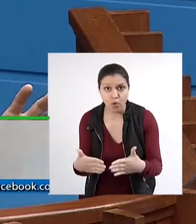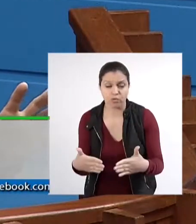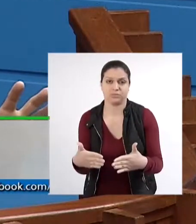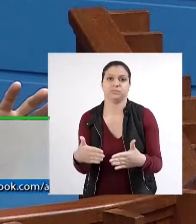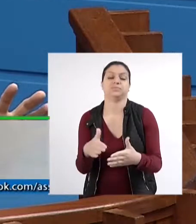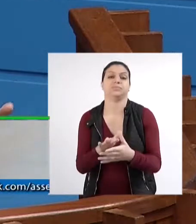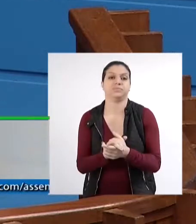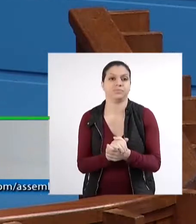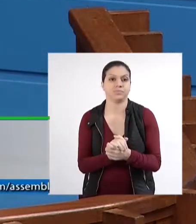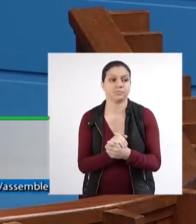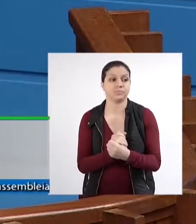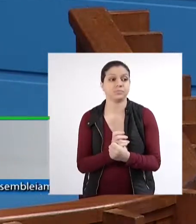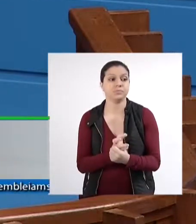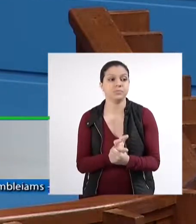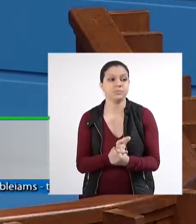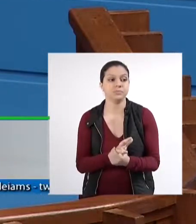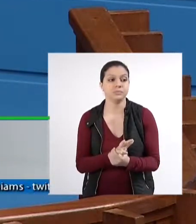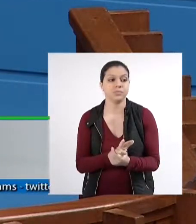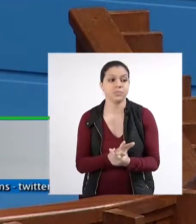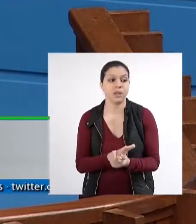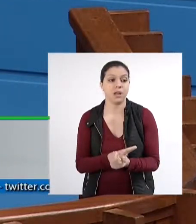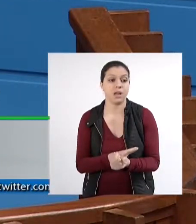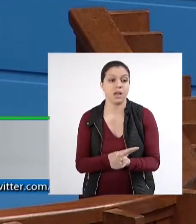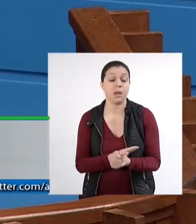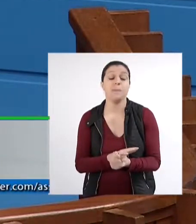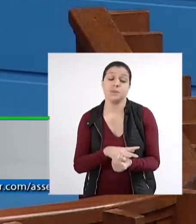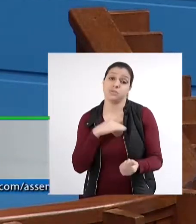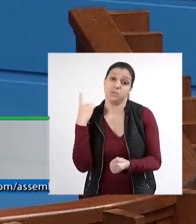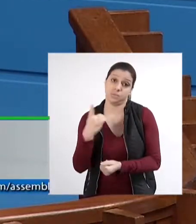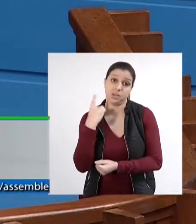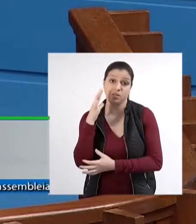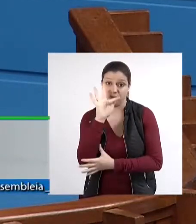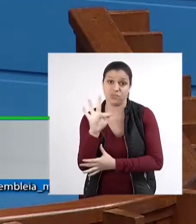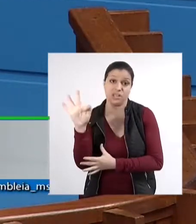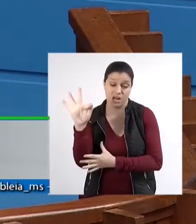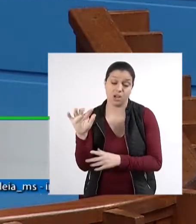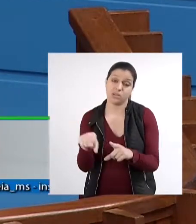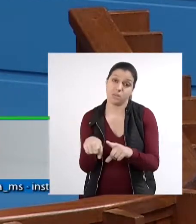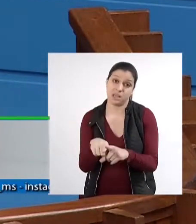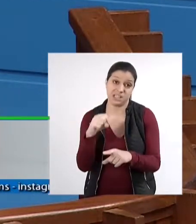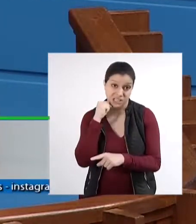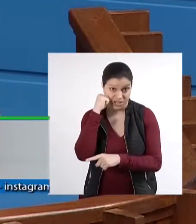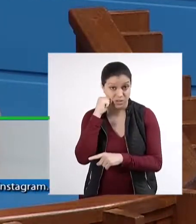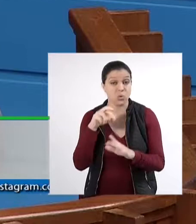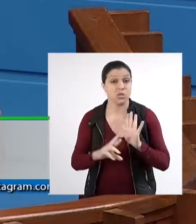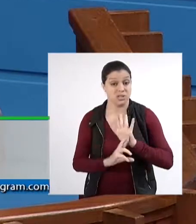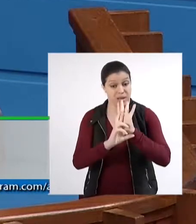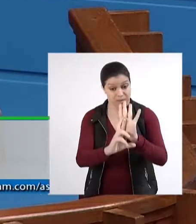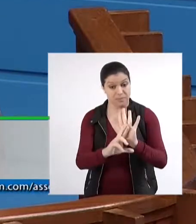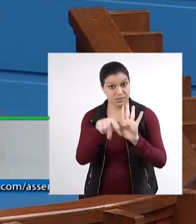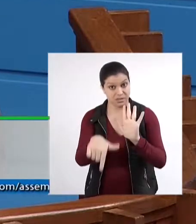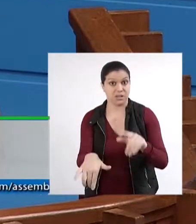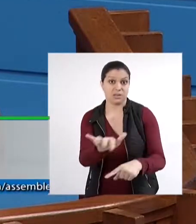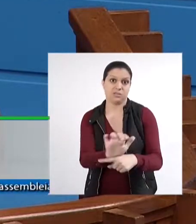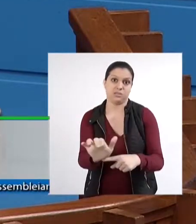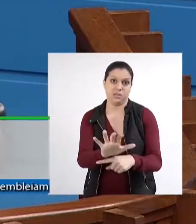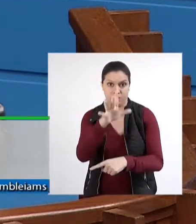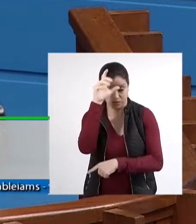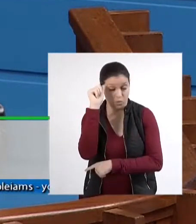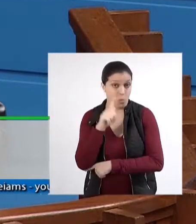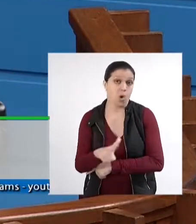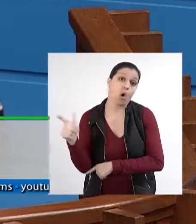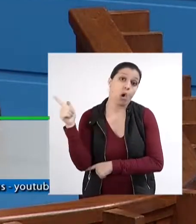apenas, para que os deputados federais e senadores que representam o nosso Estado